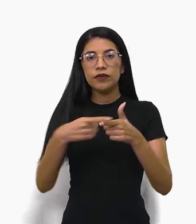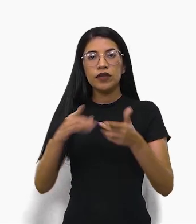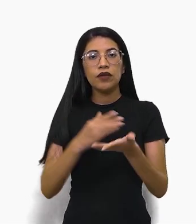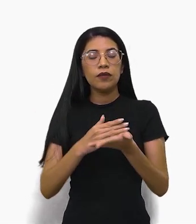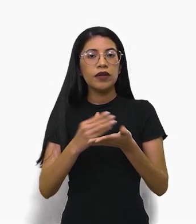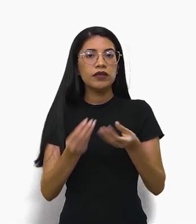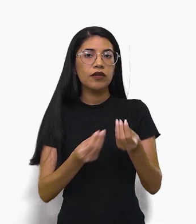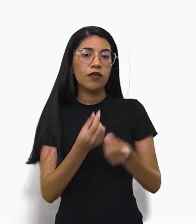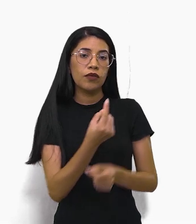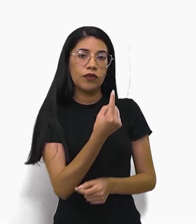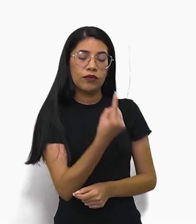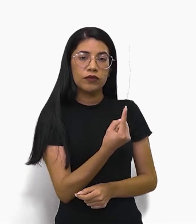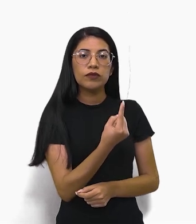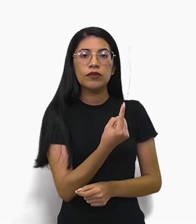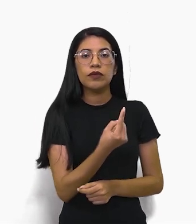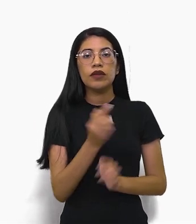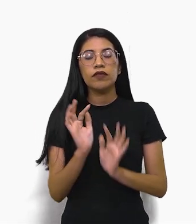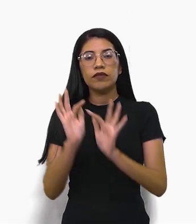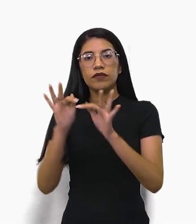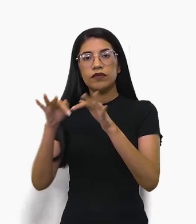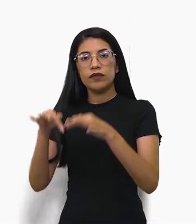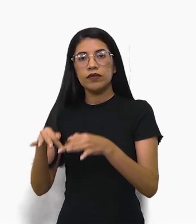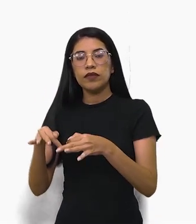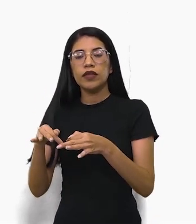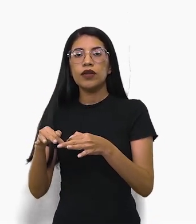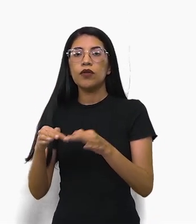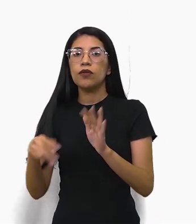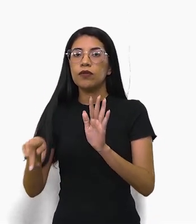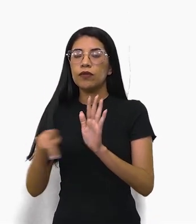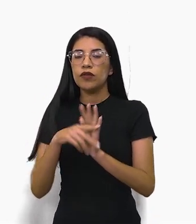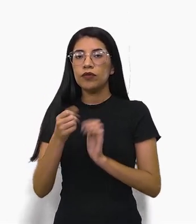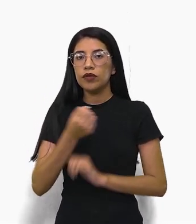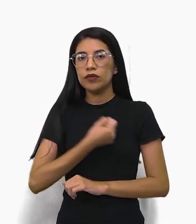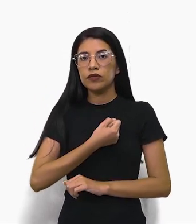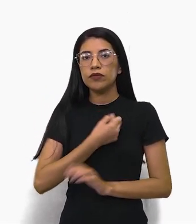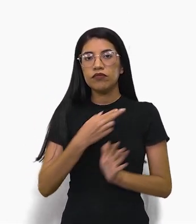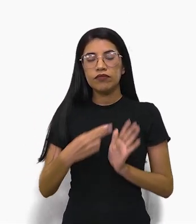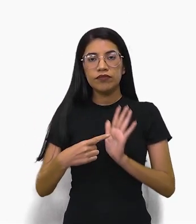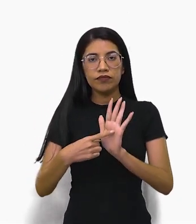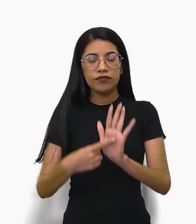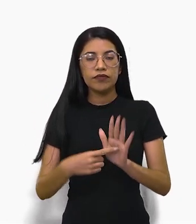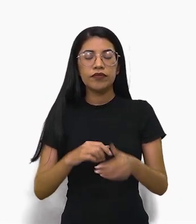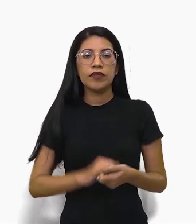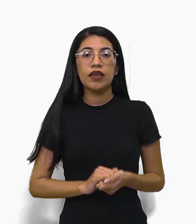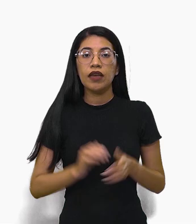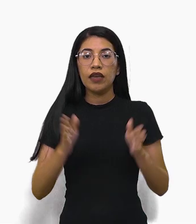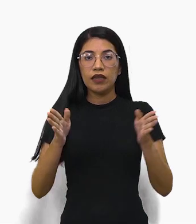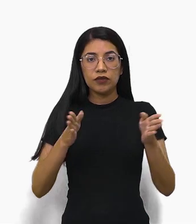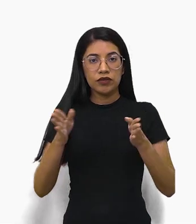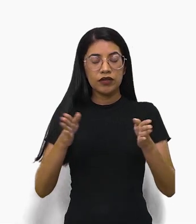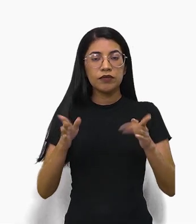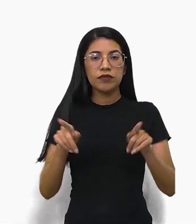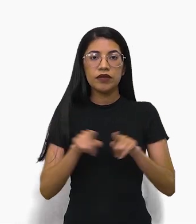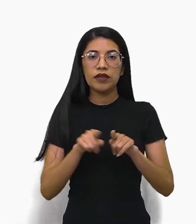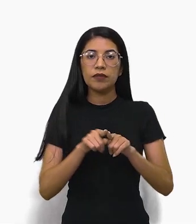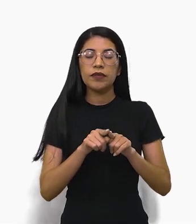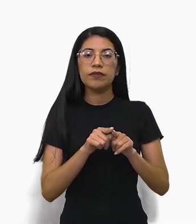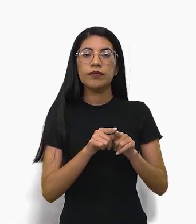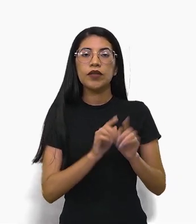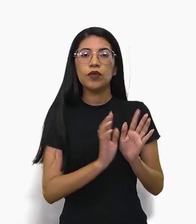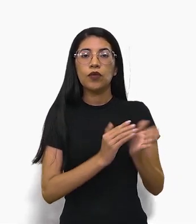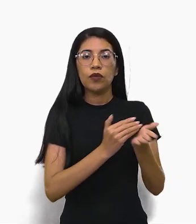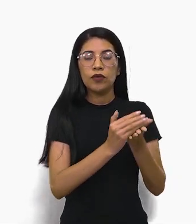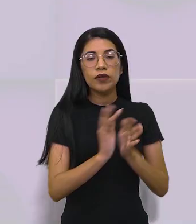começa com 1 e ele finaliza com o próprio número. E os extremos, a gente sempre vai lembrando aí, que